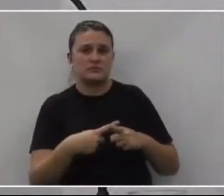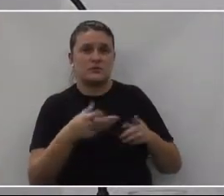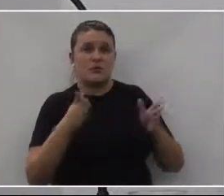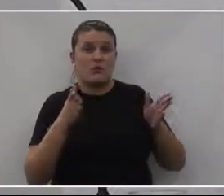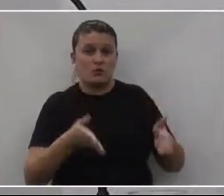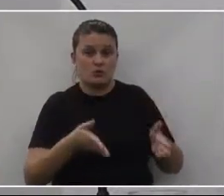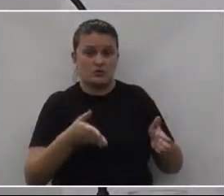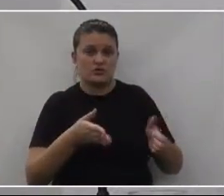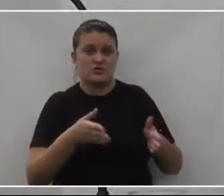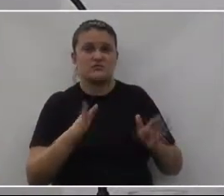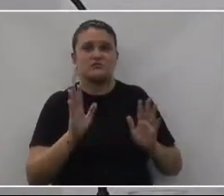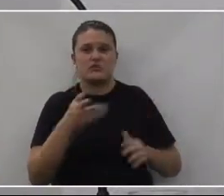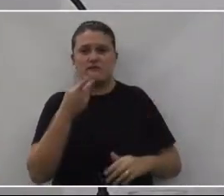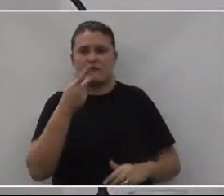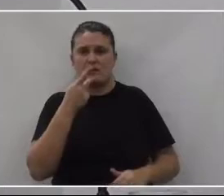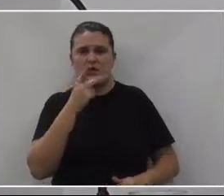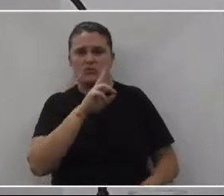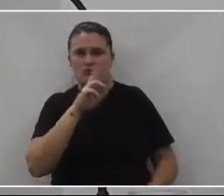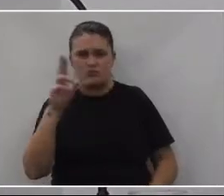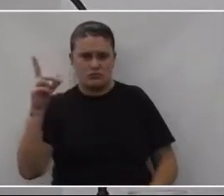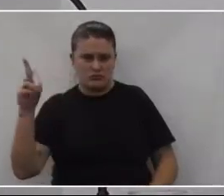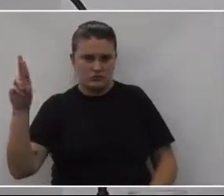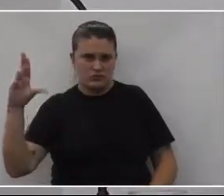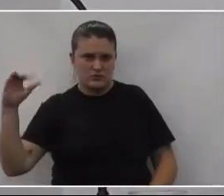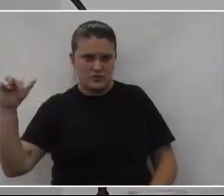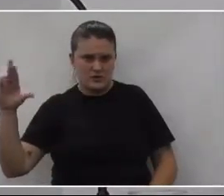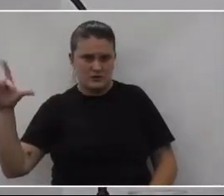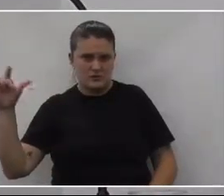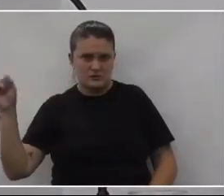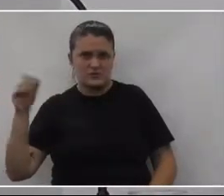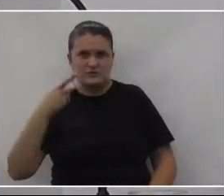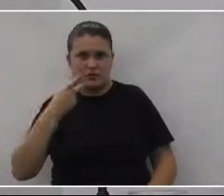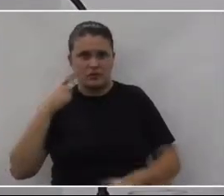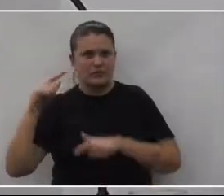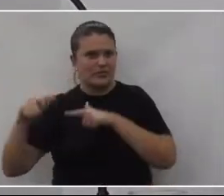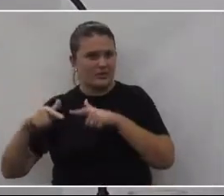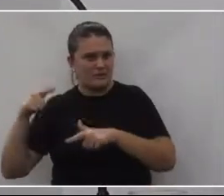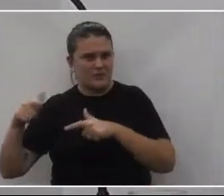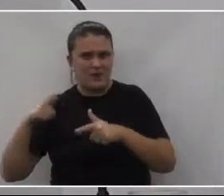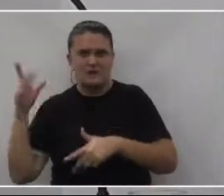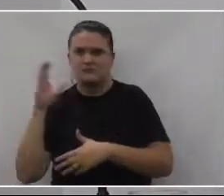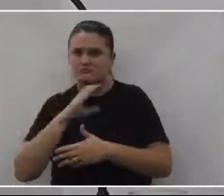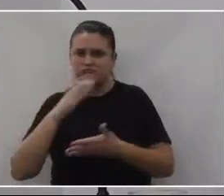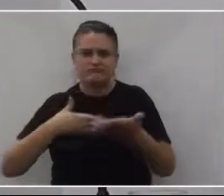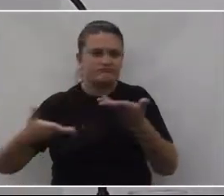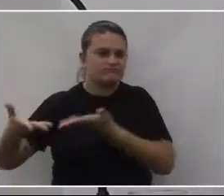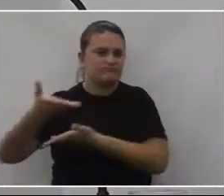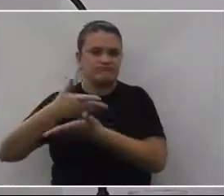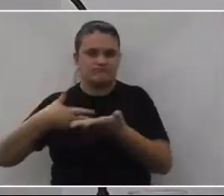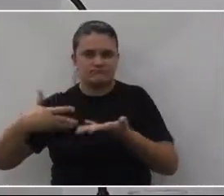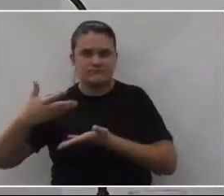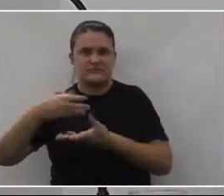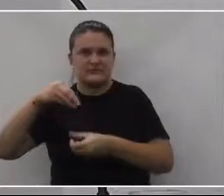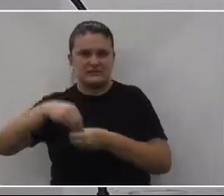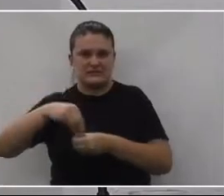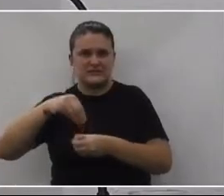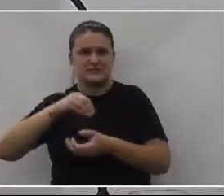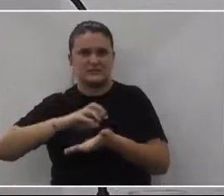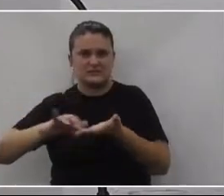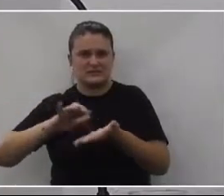Hoje, bem mencionado pelo Dr. Carlos aqui, os trabalhos e a velocidade, o ritmo dado também dentro da